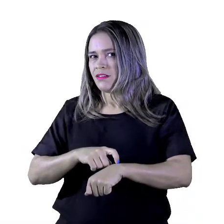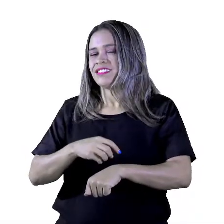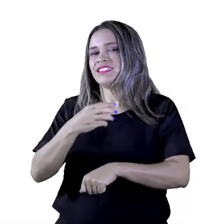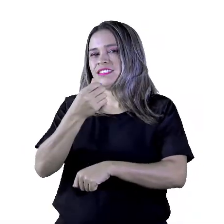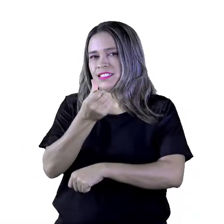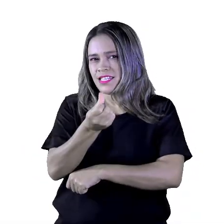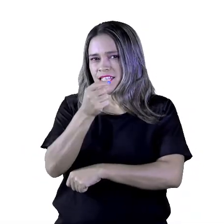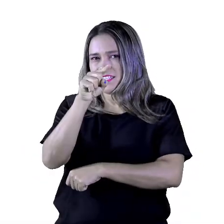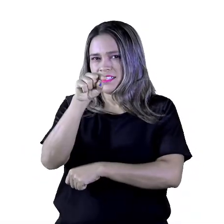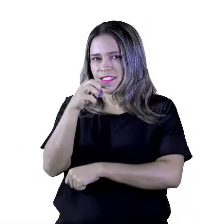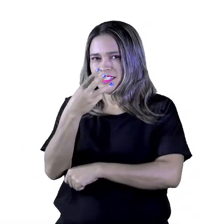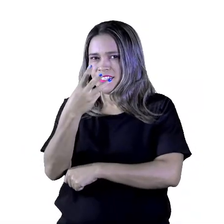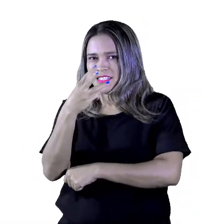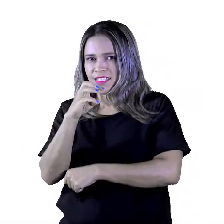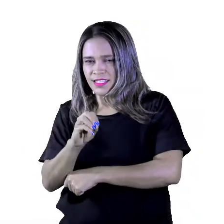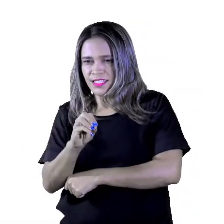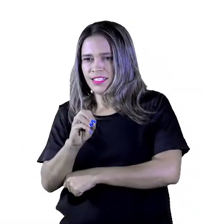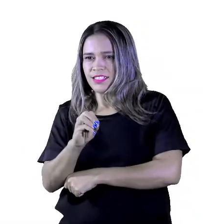6h30.